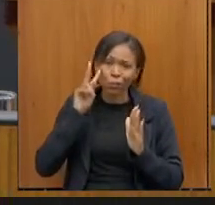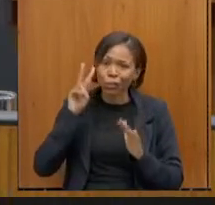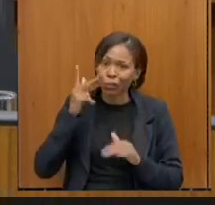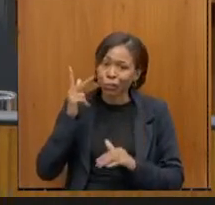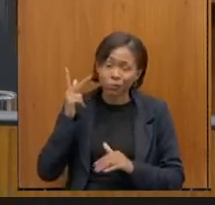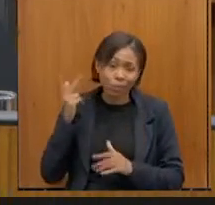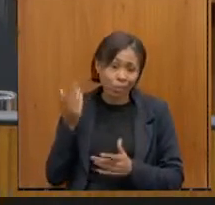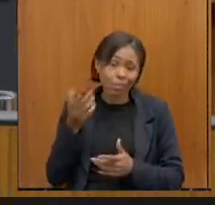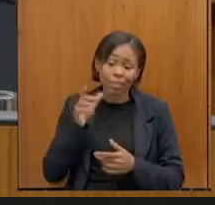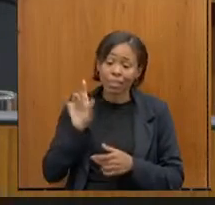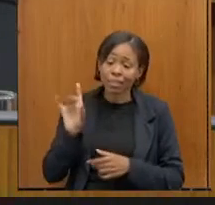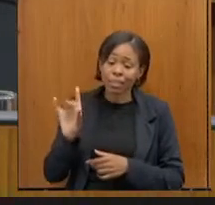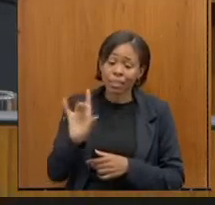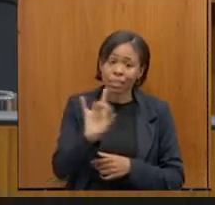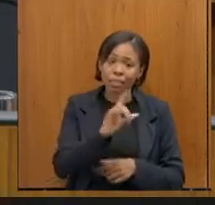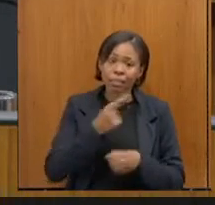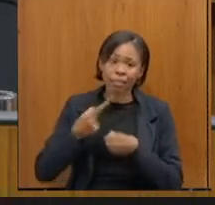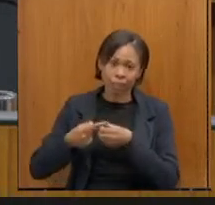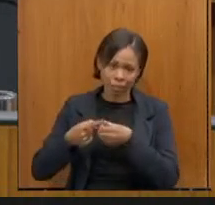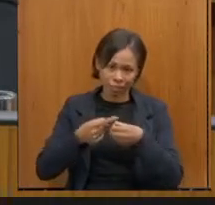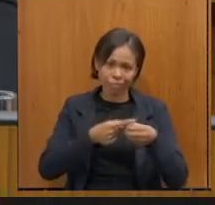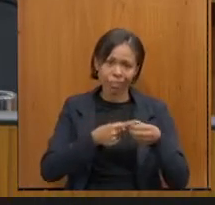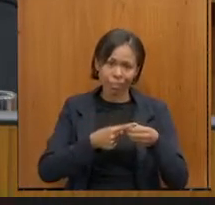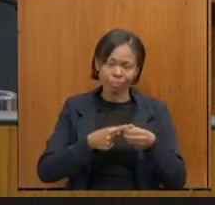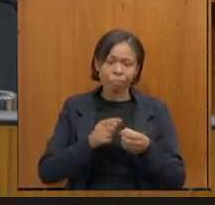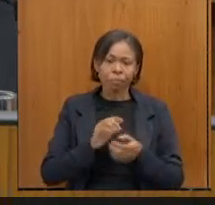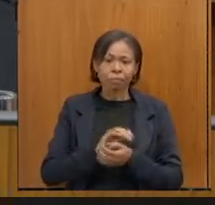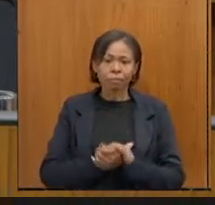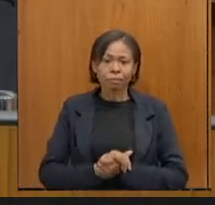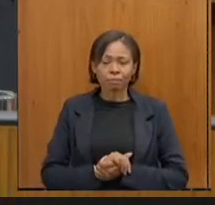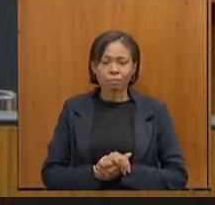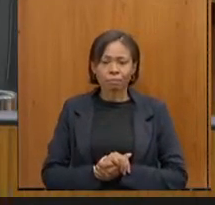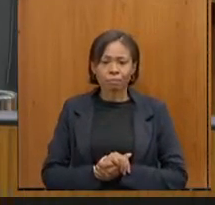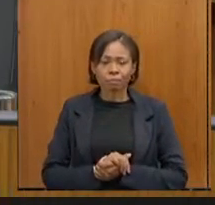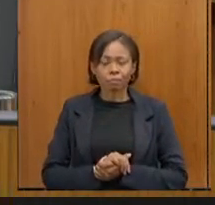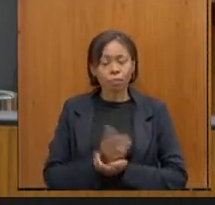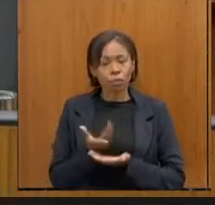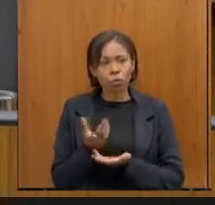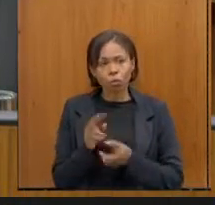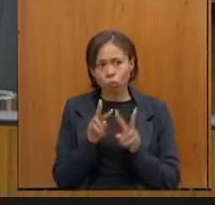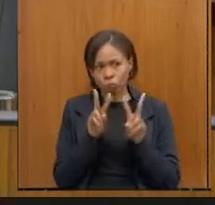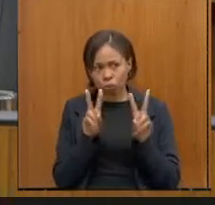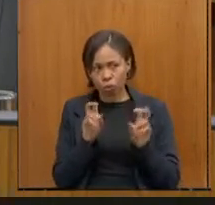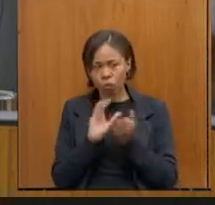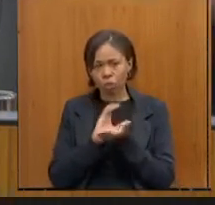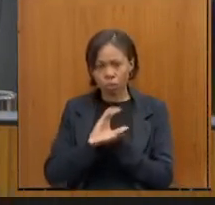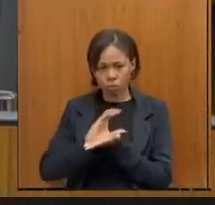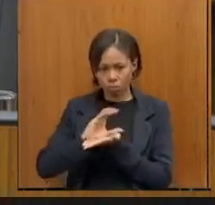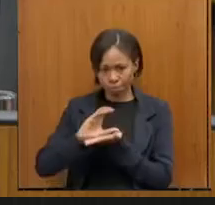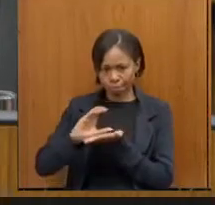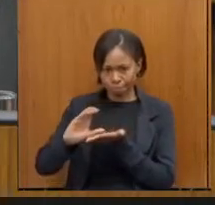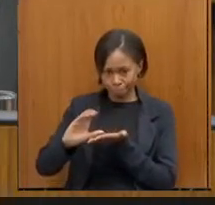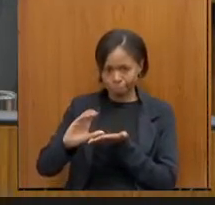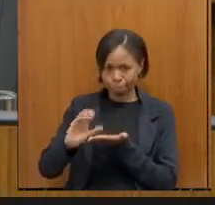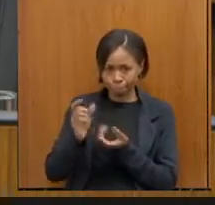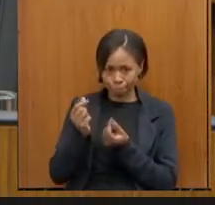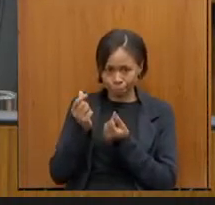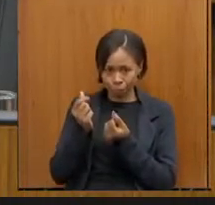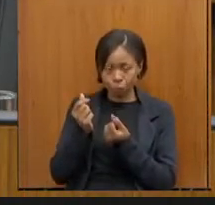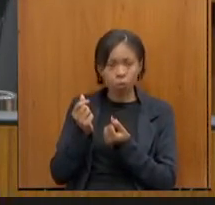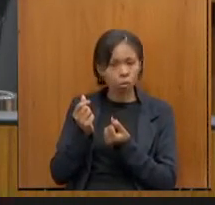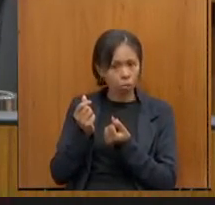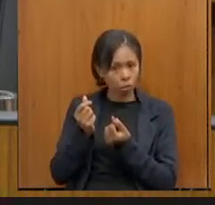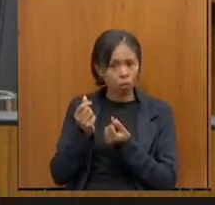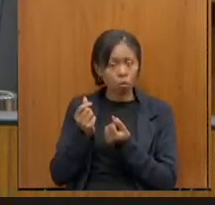liberdade econômica e é com relação e intenções de investimento neste número Battle somos ainda melhores